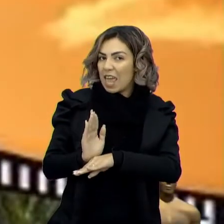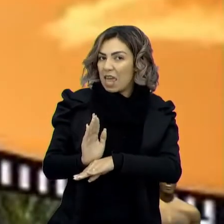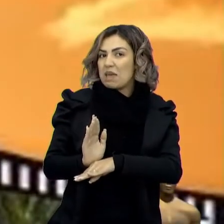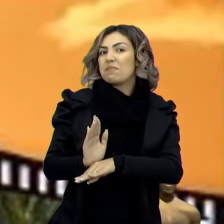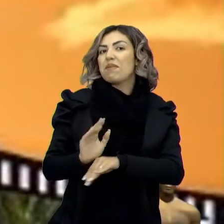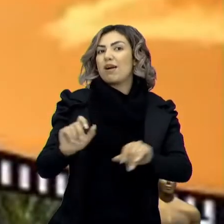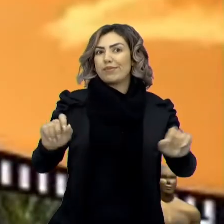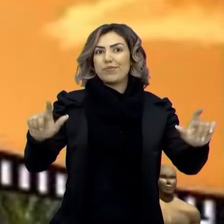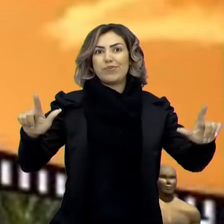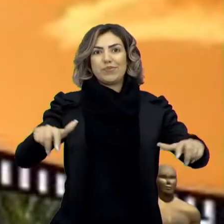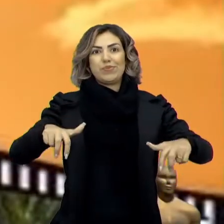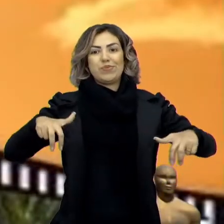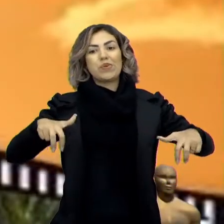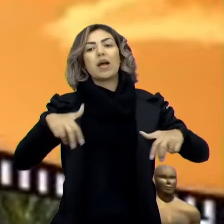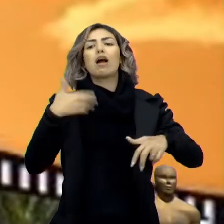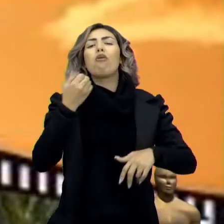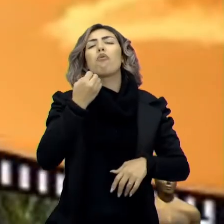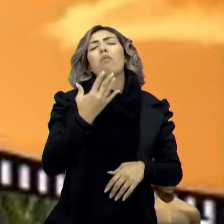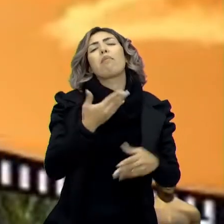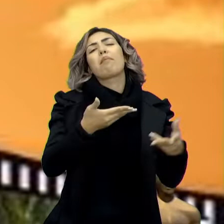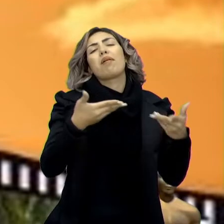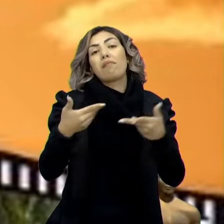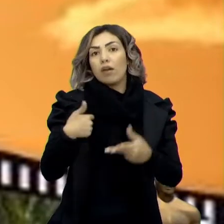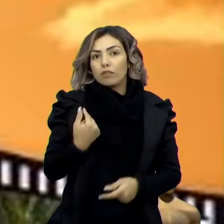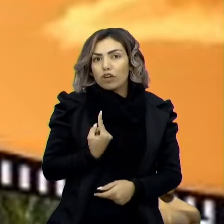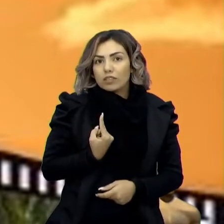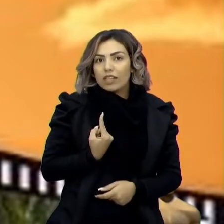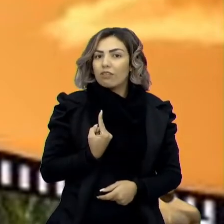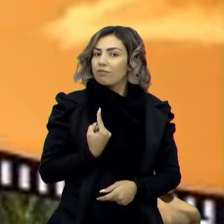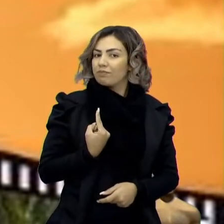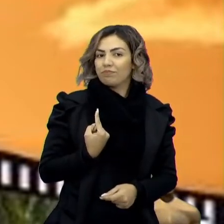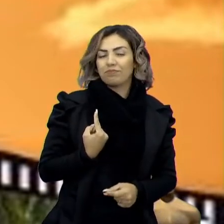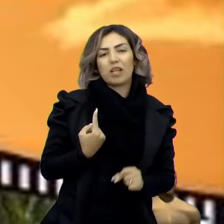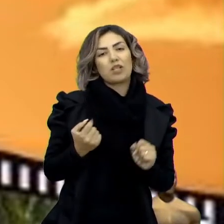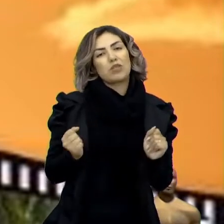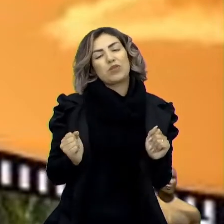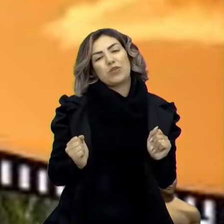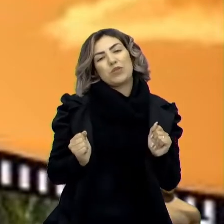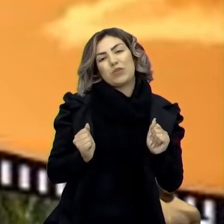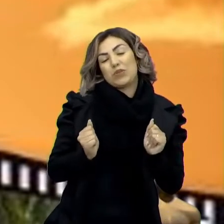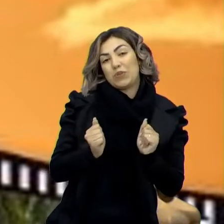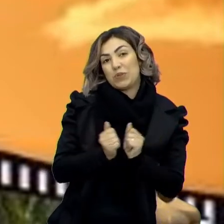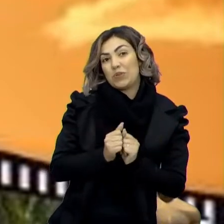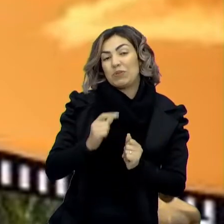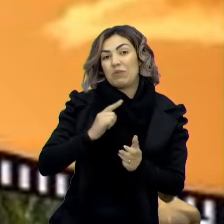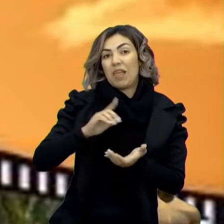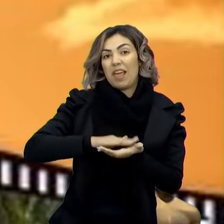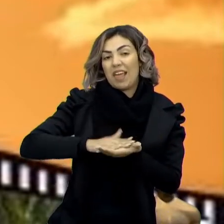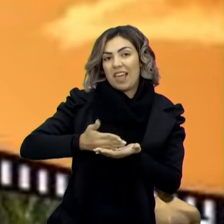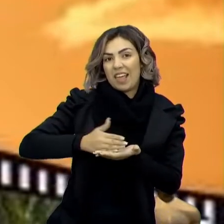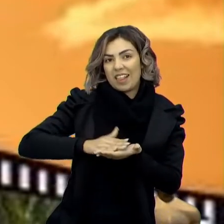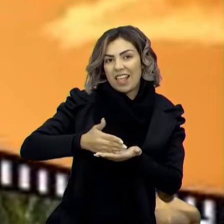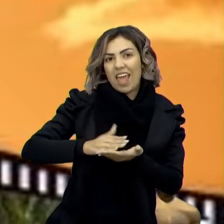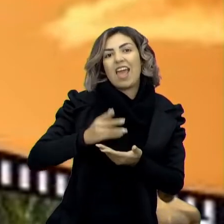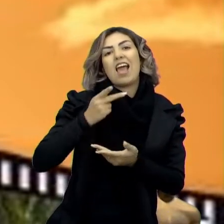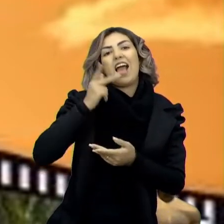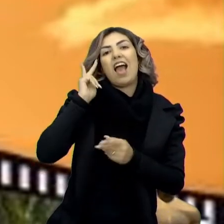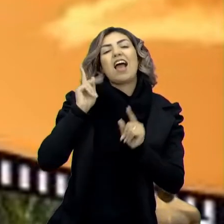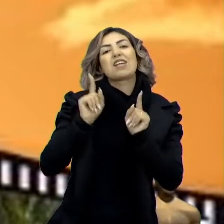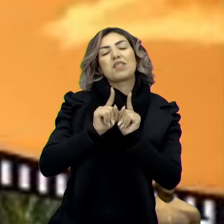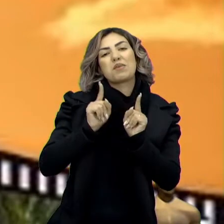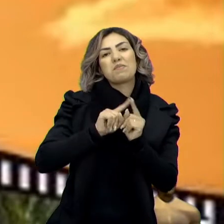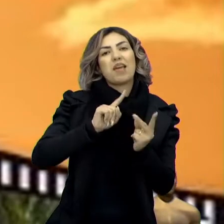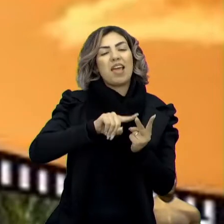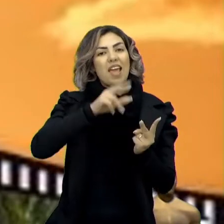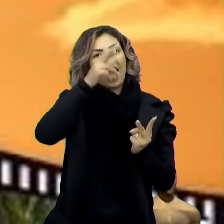todos bem-vindos e não estou sozinho, estou com elas aqui, nossas queridas intérpretes de Libra, a Kátia e a